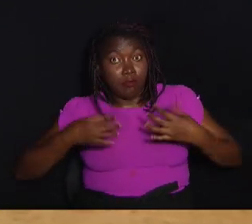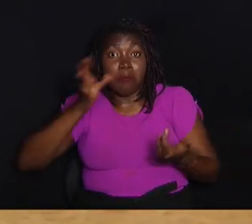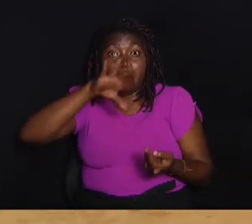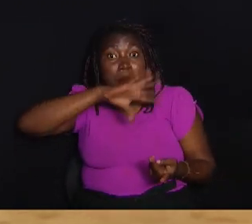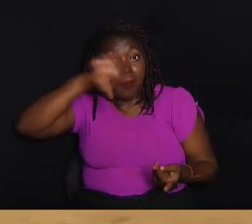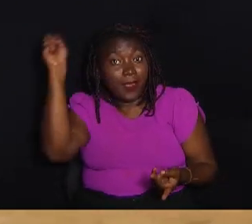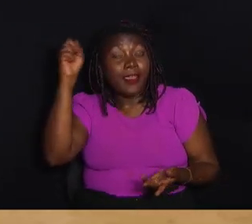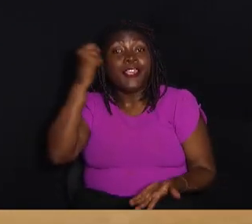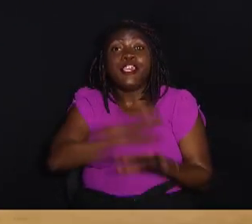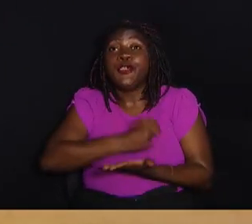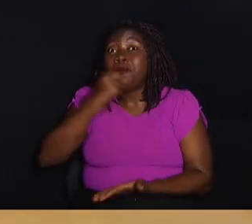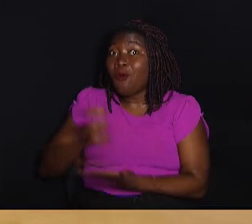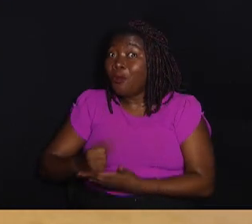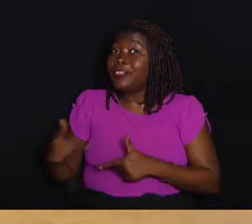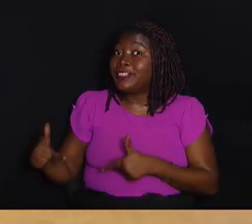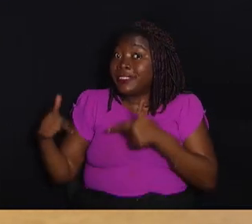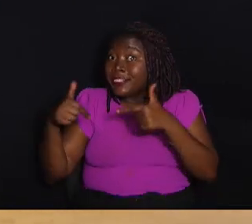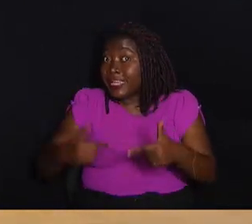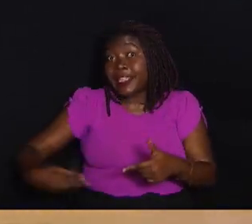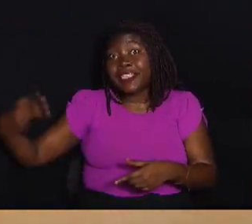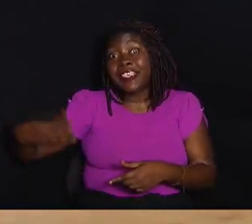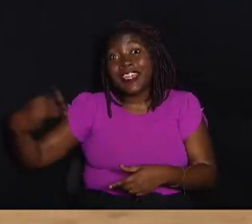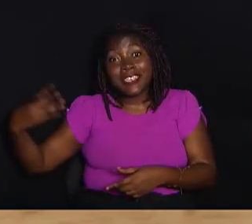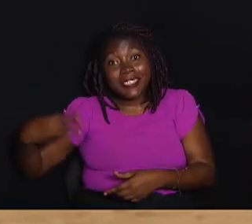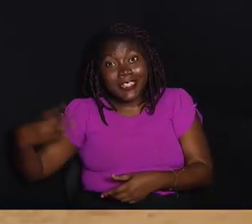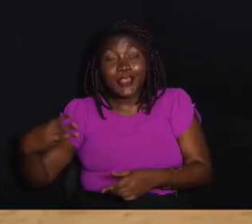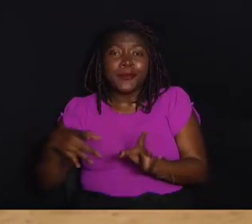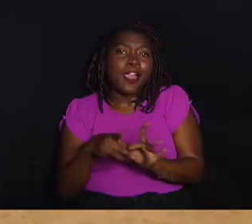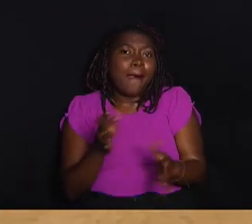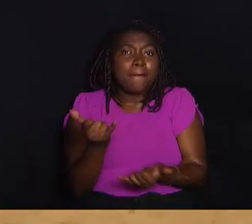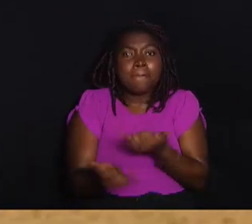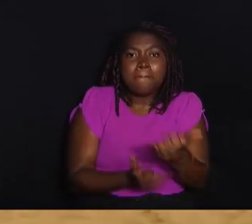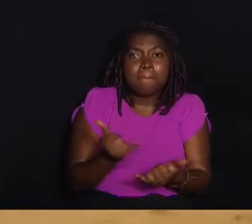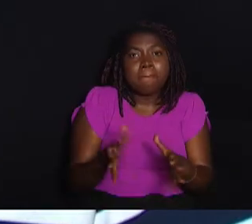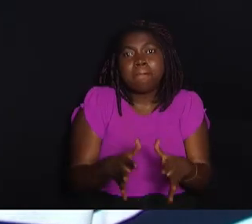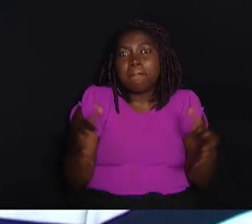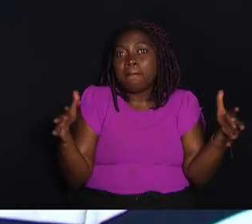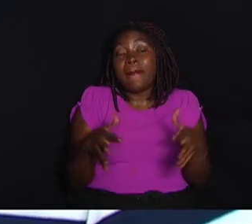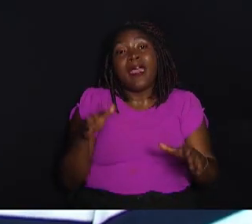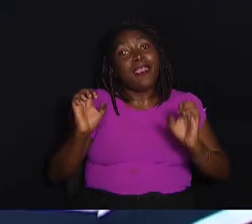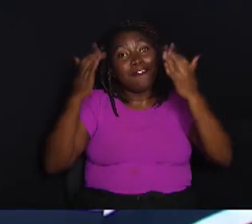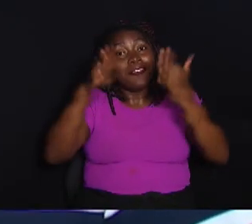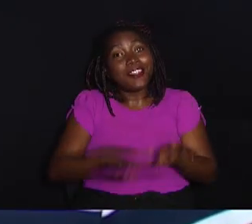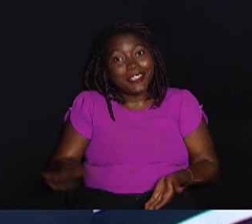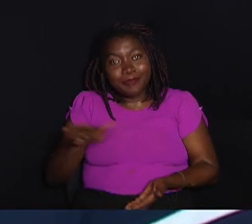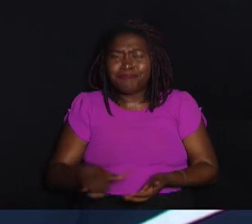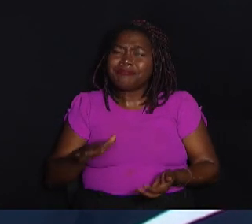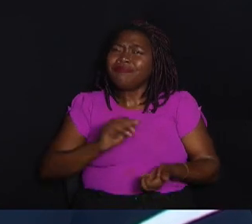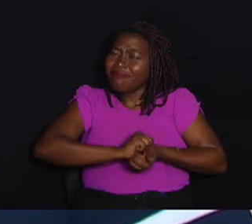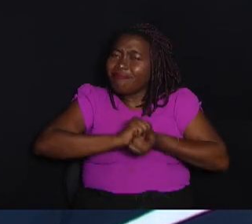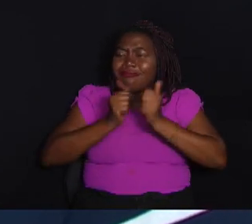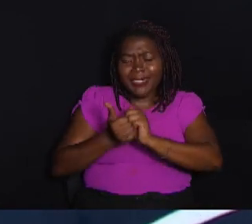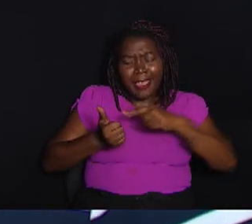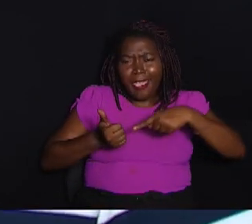e contratação de serviços terceiros para disponibilizar brinquedos infláveis em eventos infantis e atividade esportiva o esporte é um